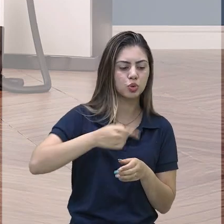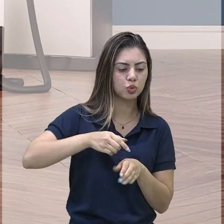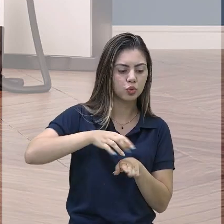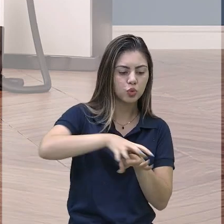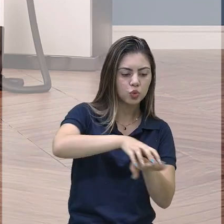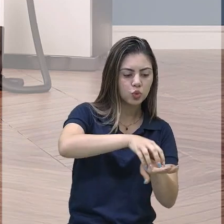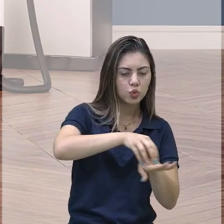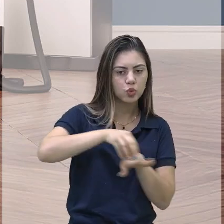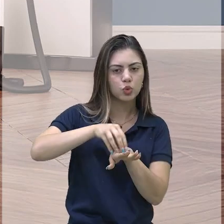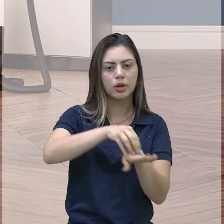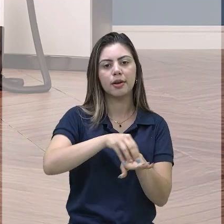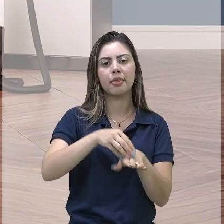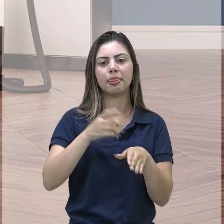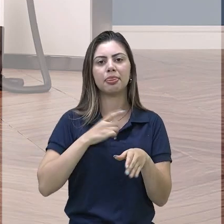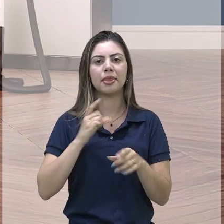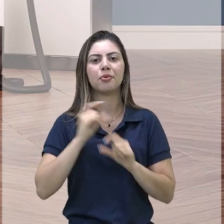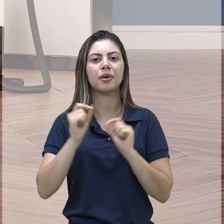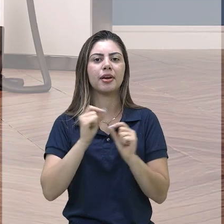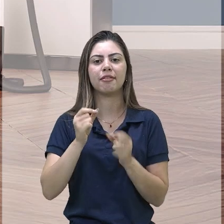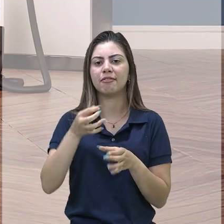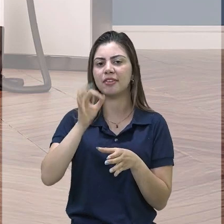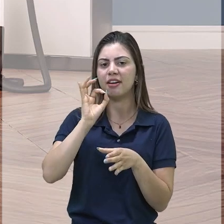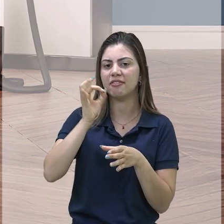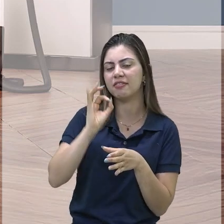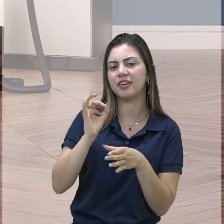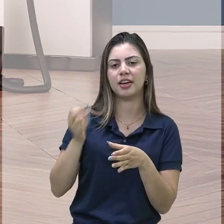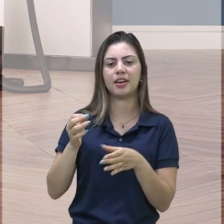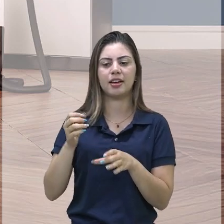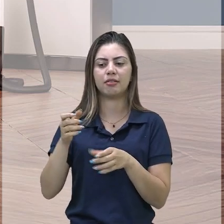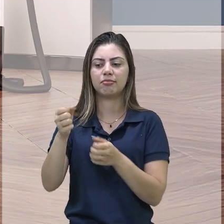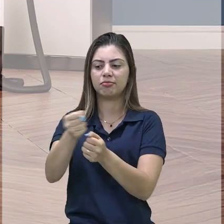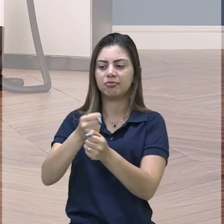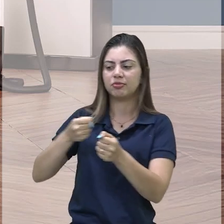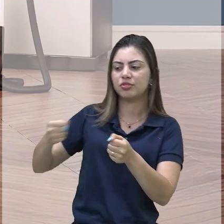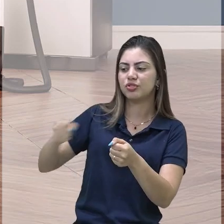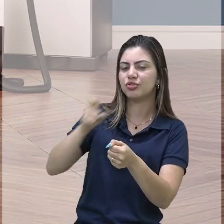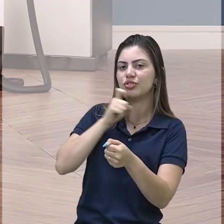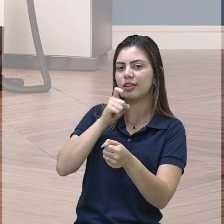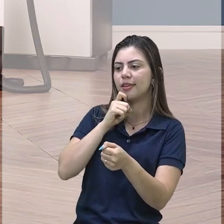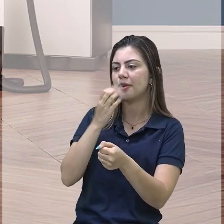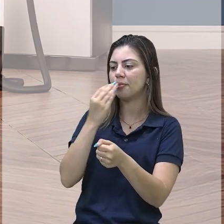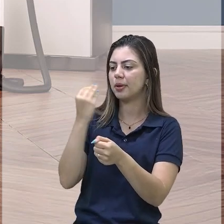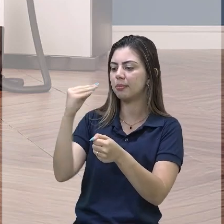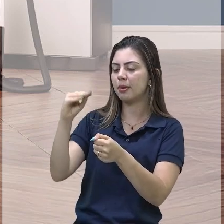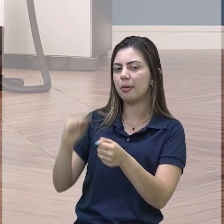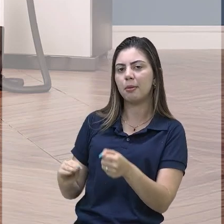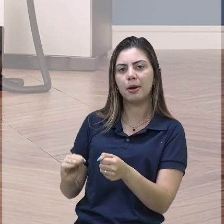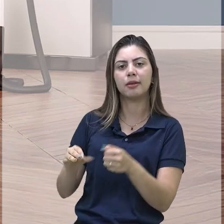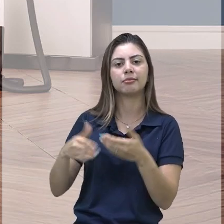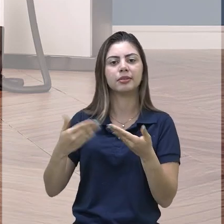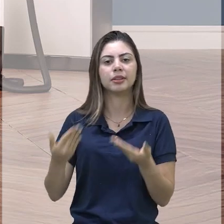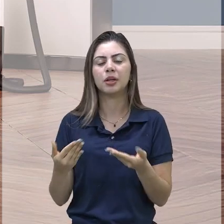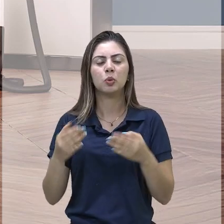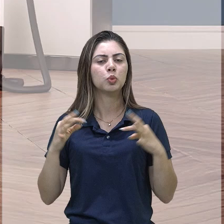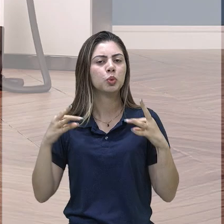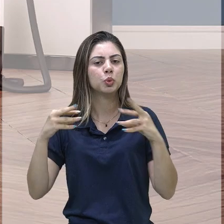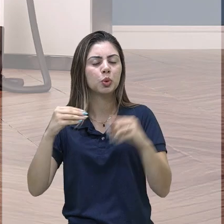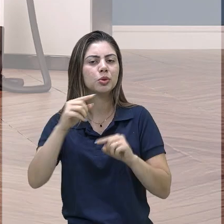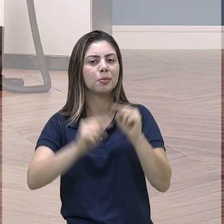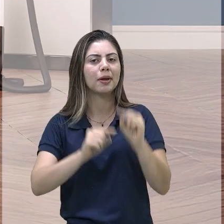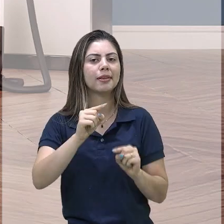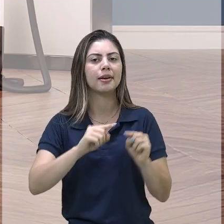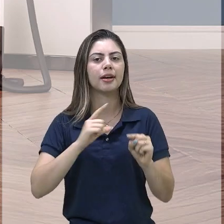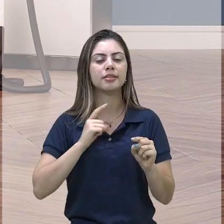cafeteiras, geladeiras, certo? Todos esses aparelhos, eles transformam a energia elétrica em outra modalidade